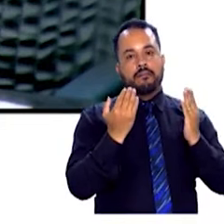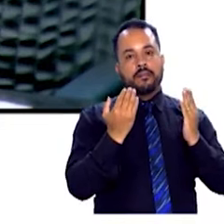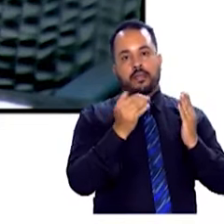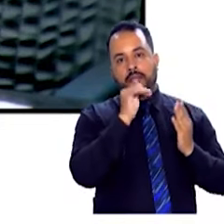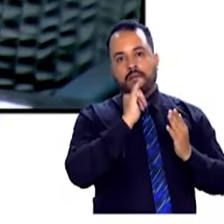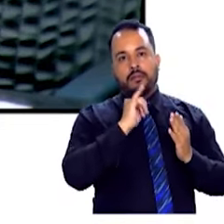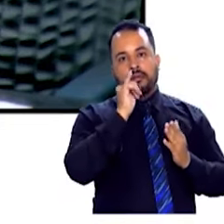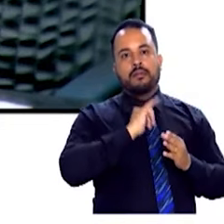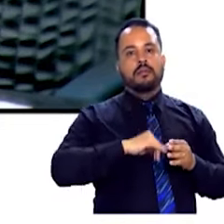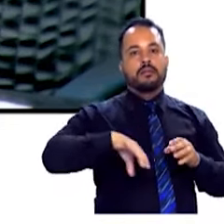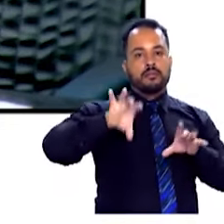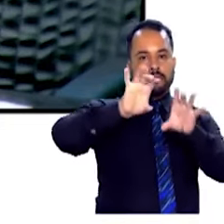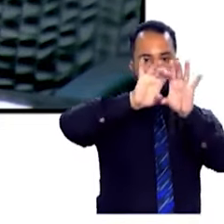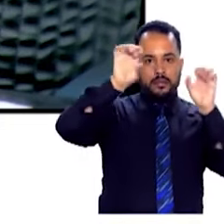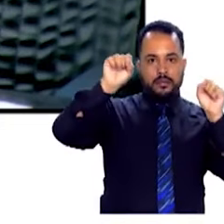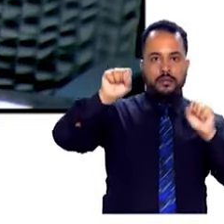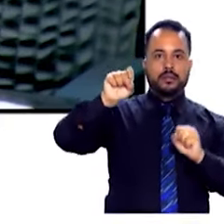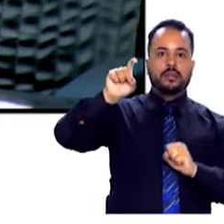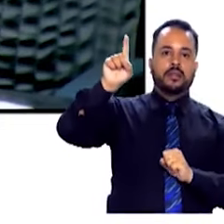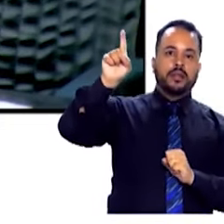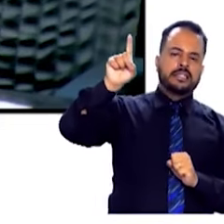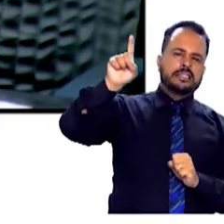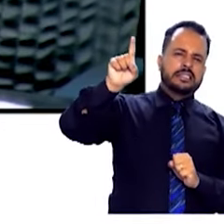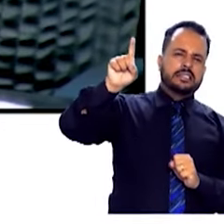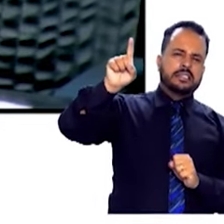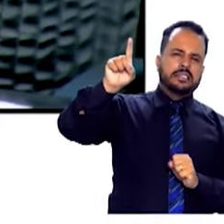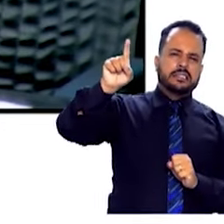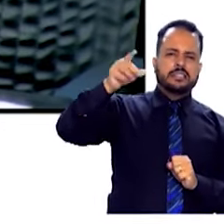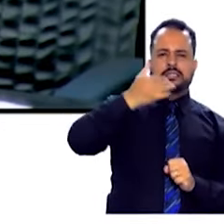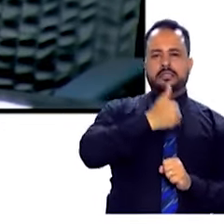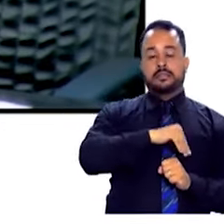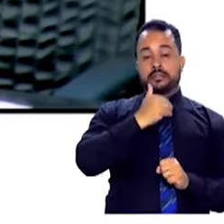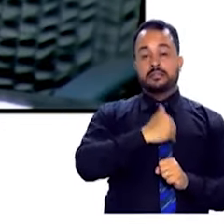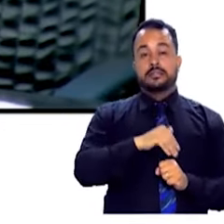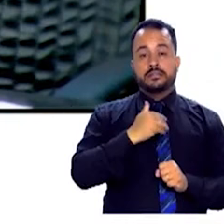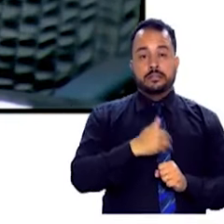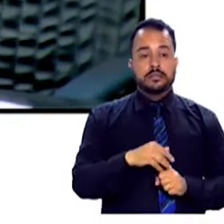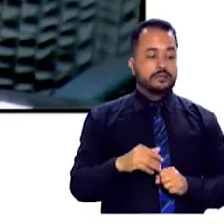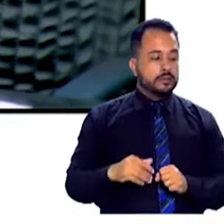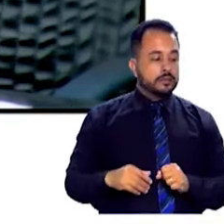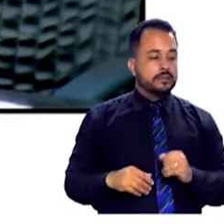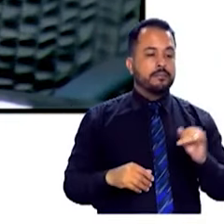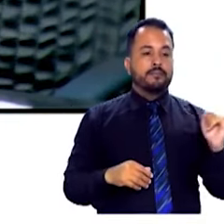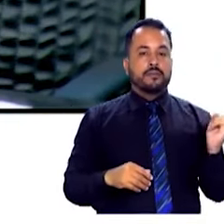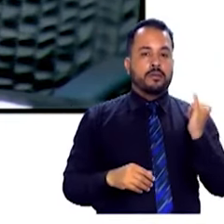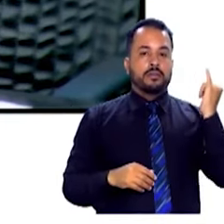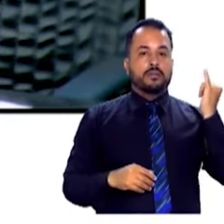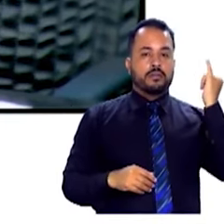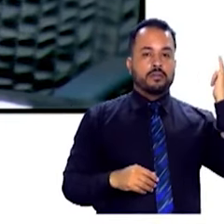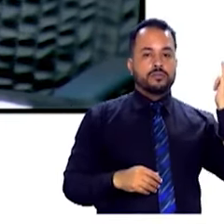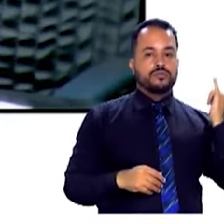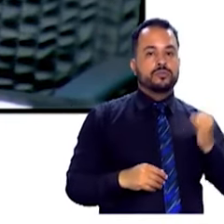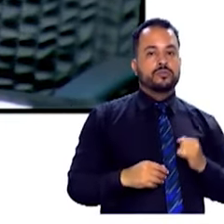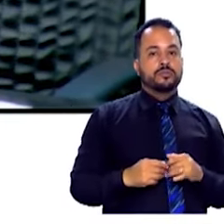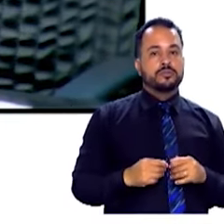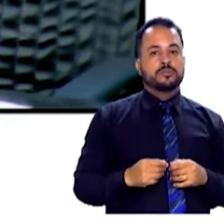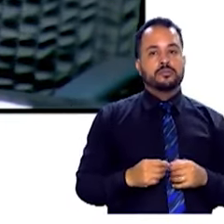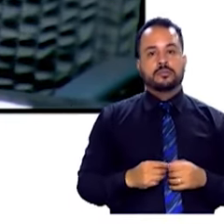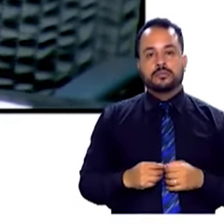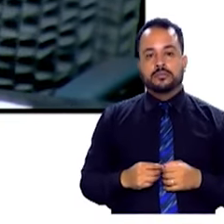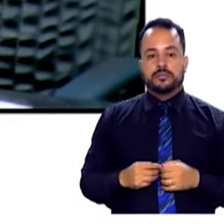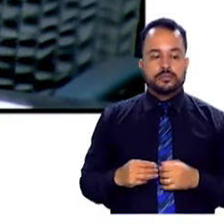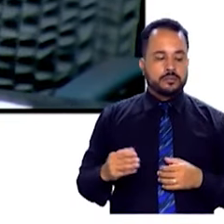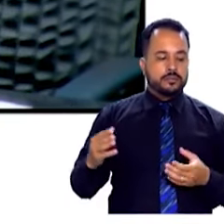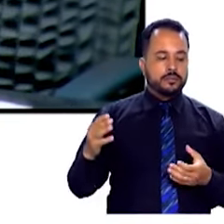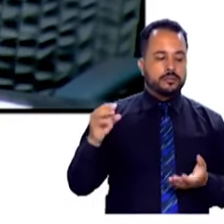eh não são propriamente hipóteses de relevância são hipóteses que t a ver por exemplo com a falta de argumentação suficiente do